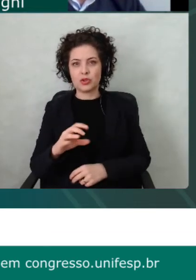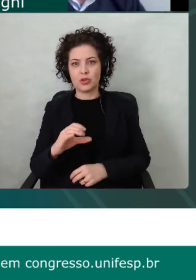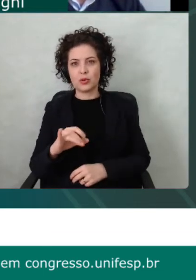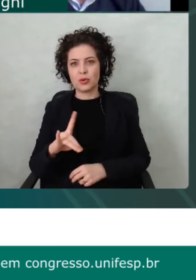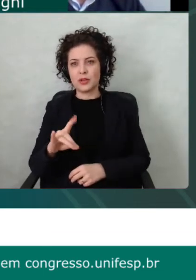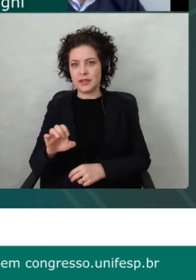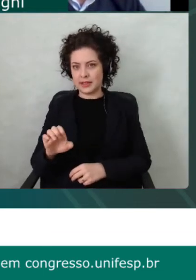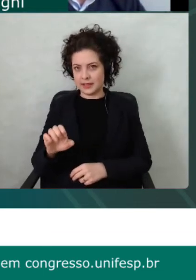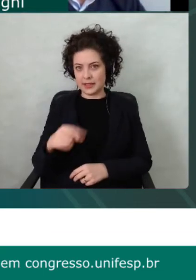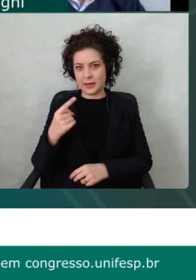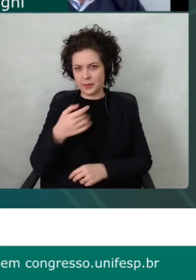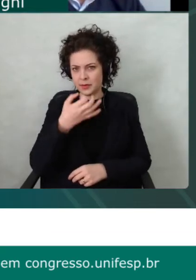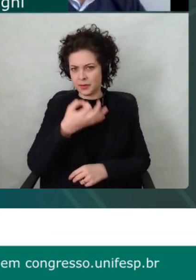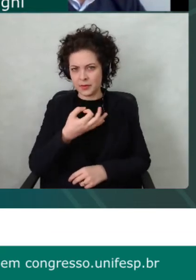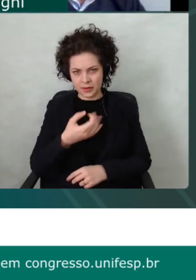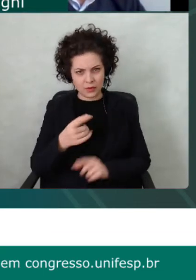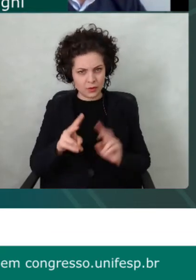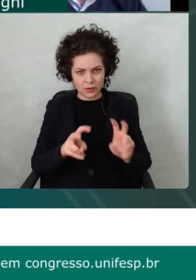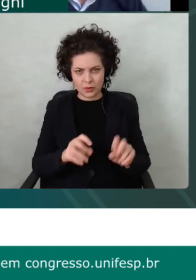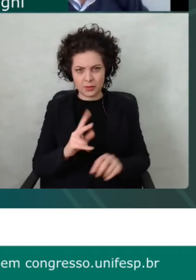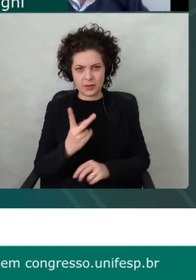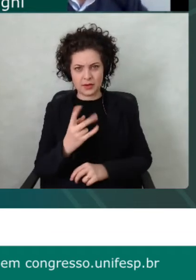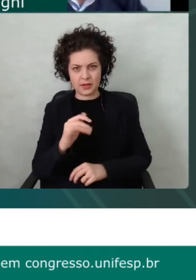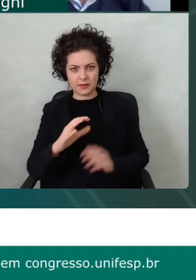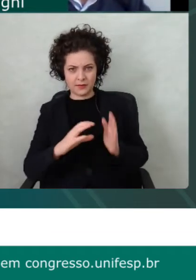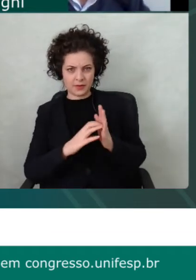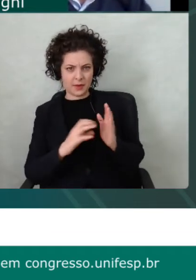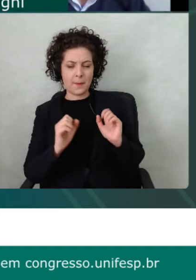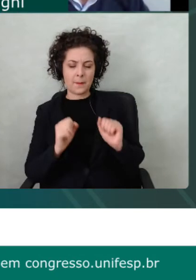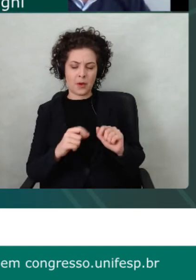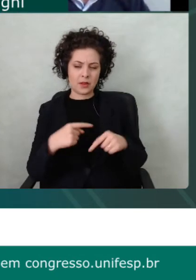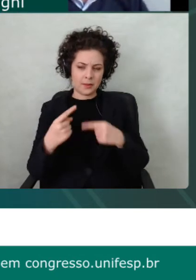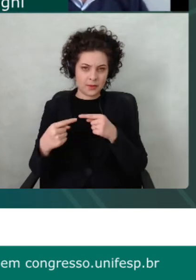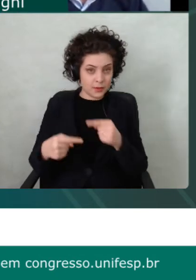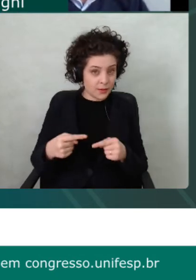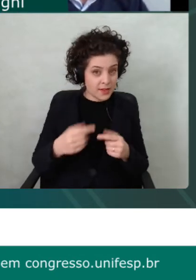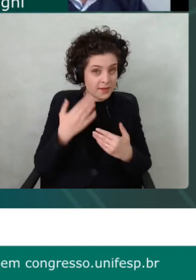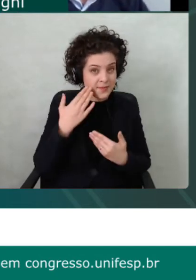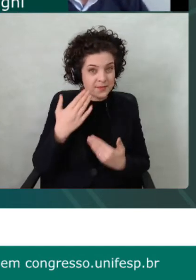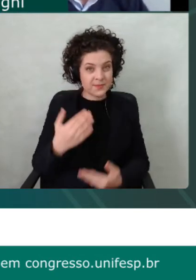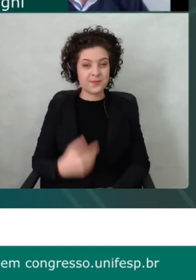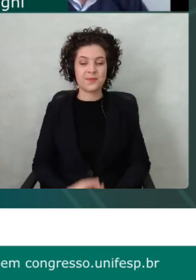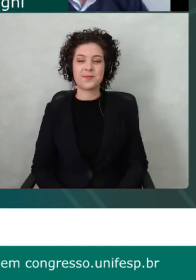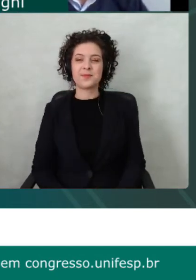coisa do paciente do HIV, mas pode ser na discussão para nós. Obrigado, Ricardo.